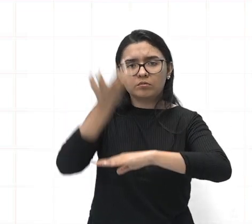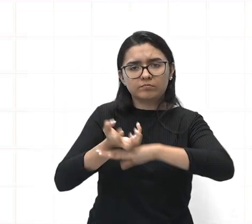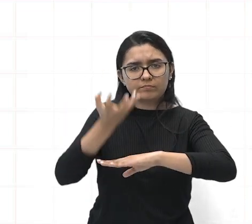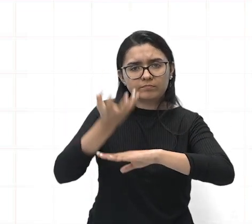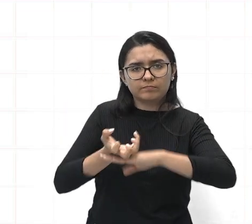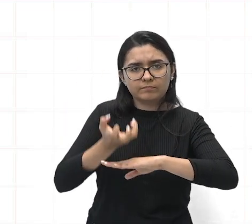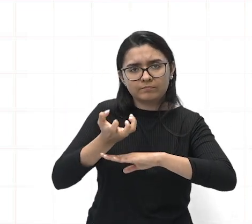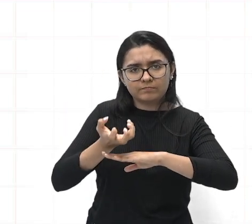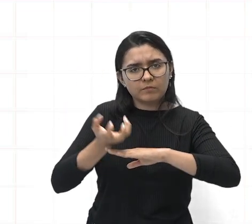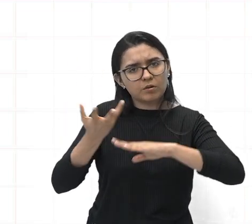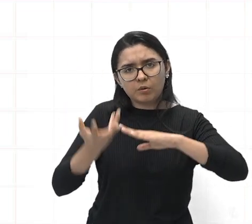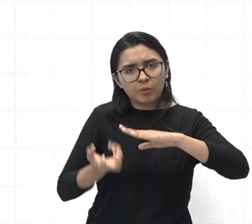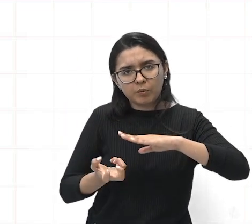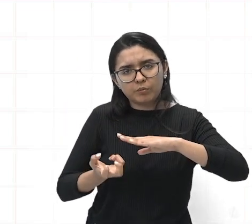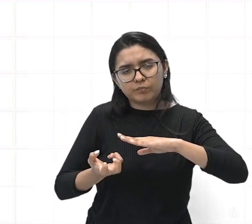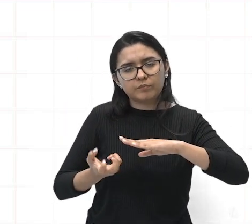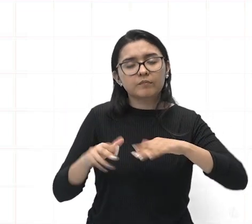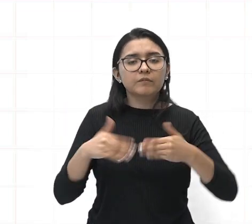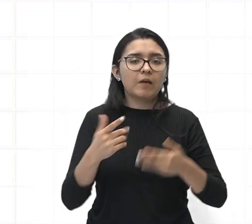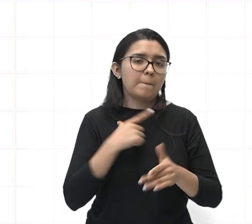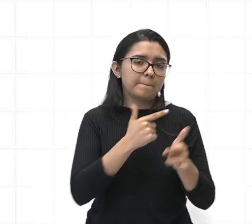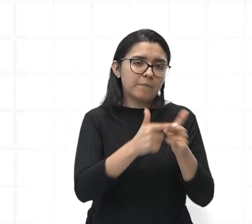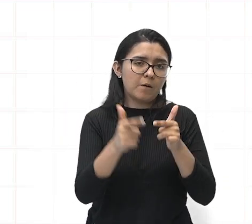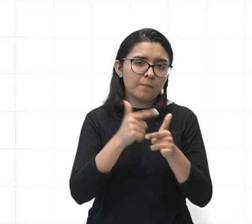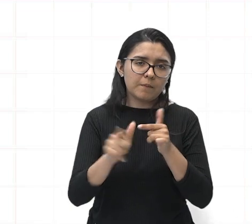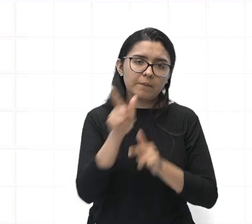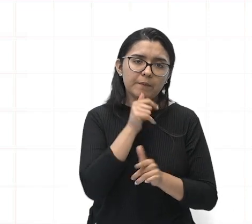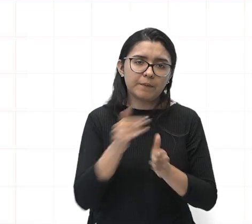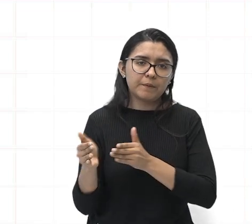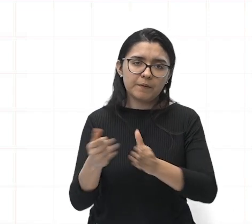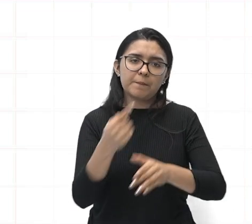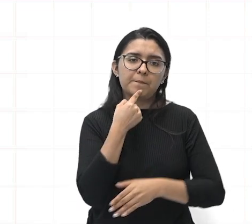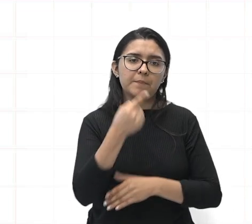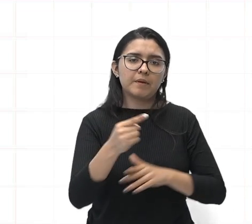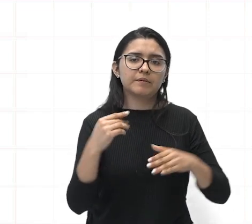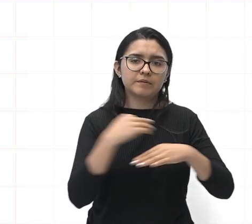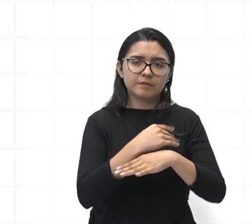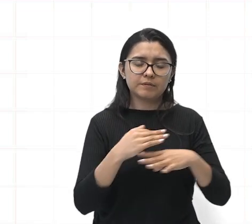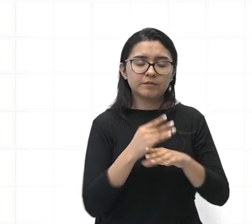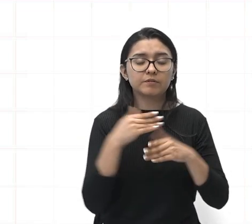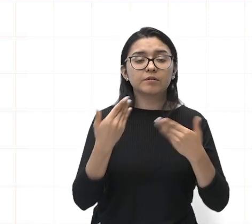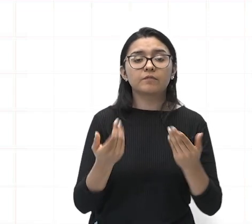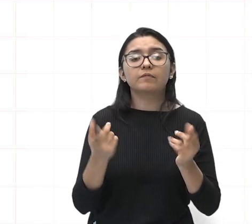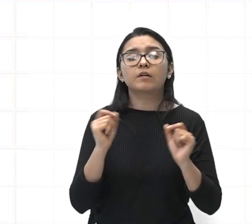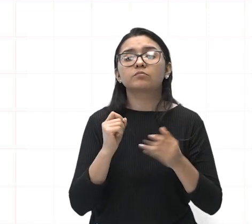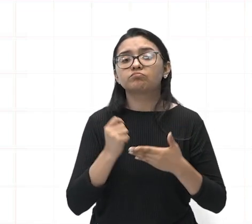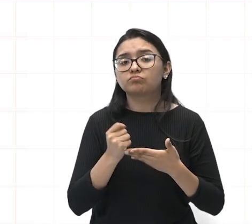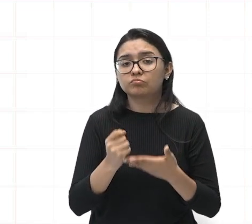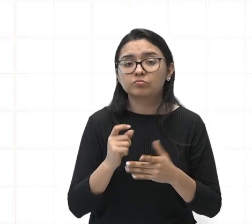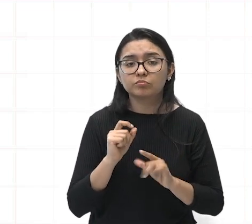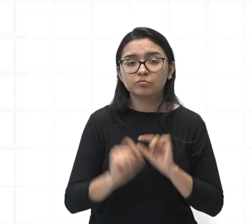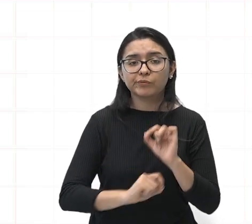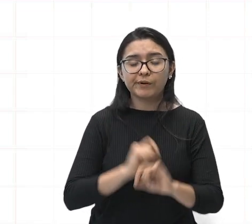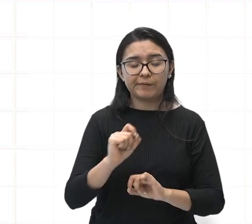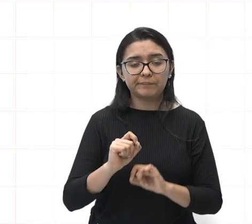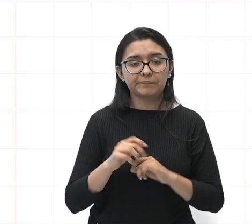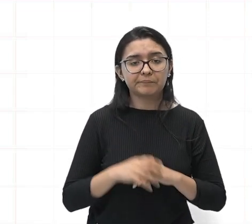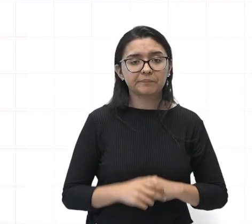vai causar problemas para os rios urbanos. Tudo isso, né, vai contribuir para o quê?